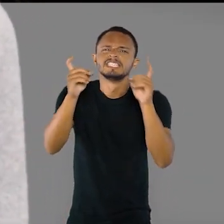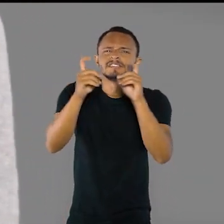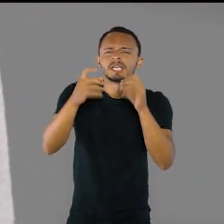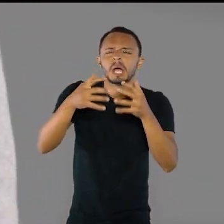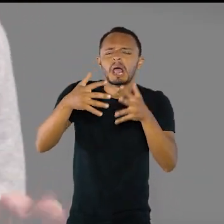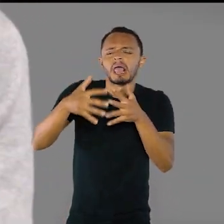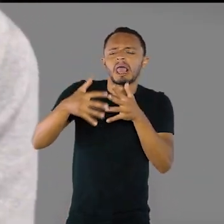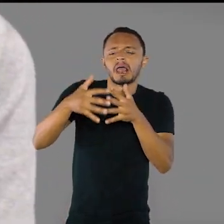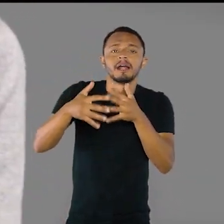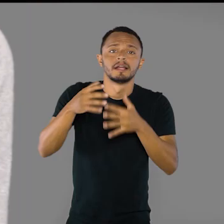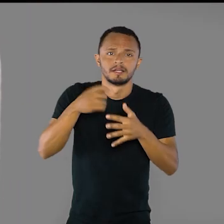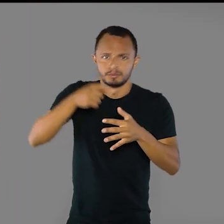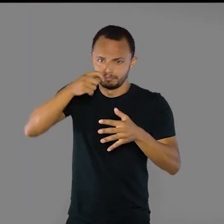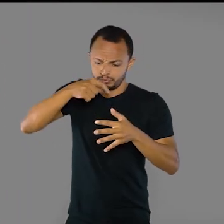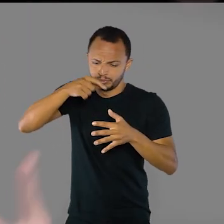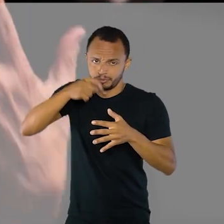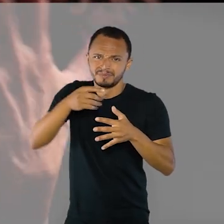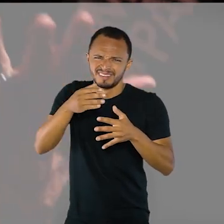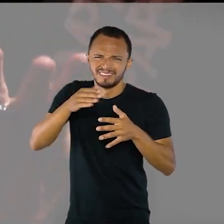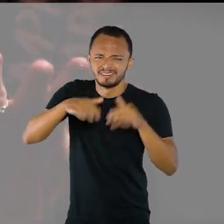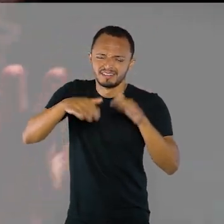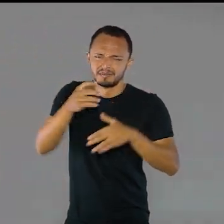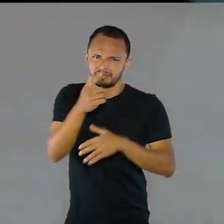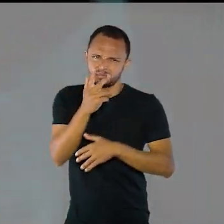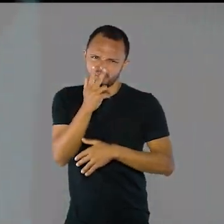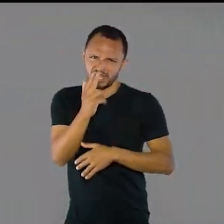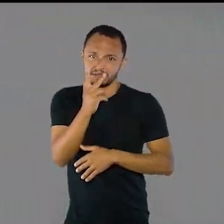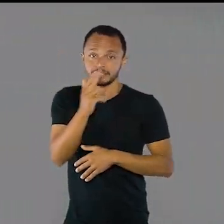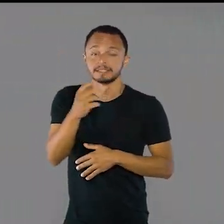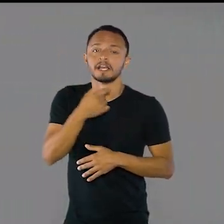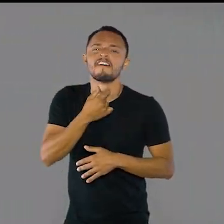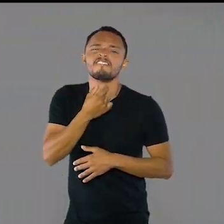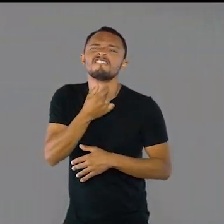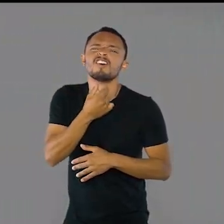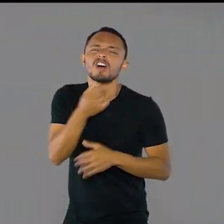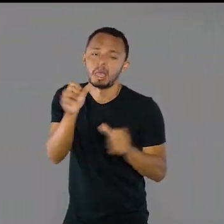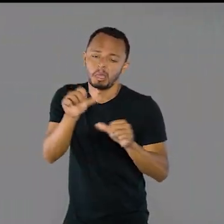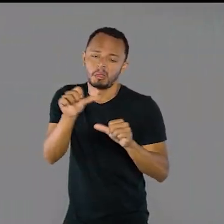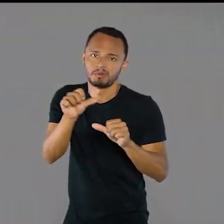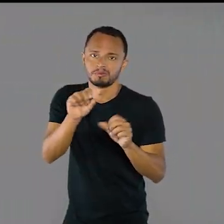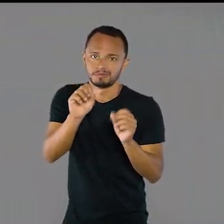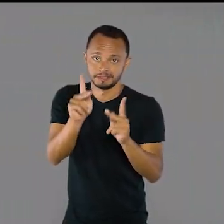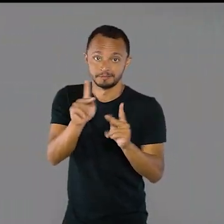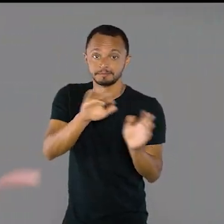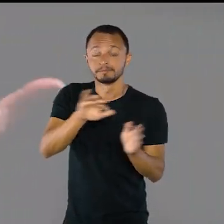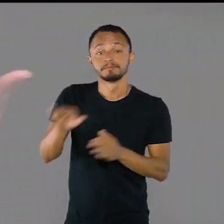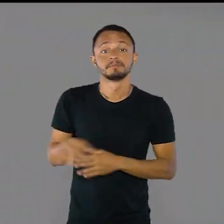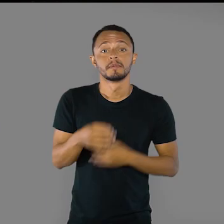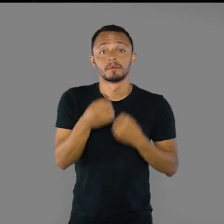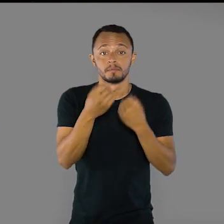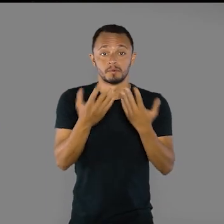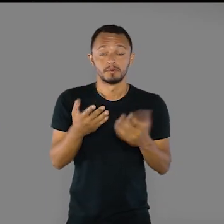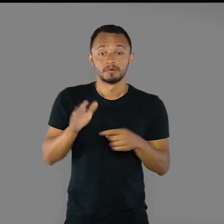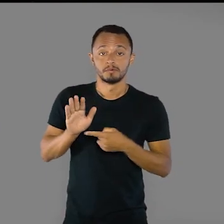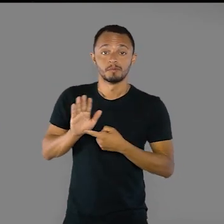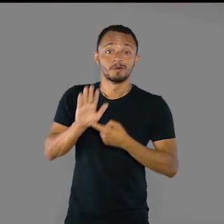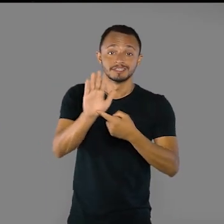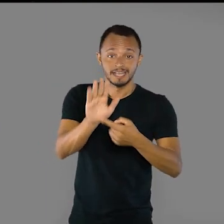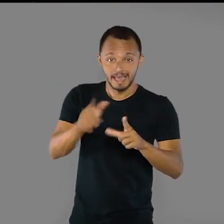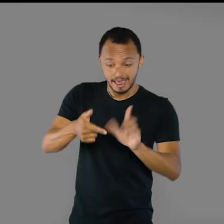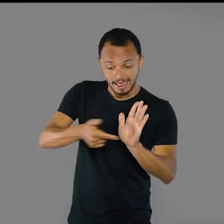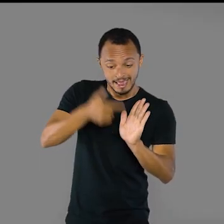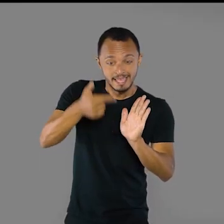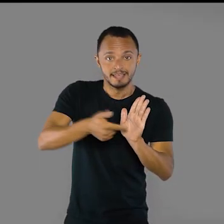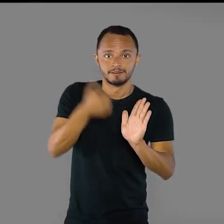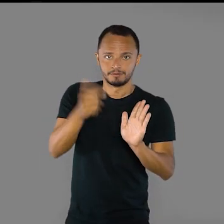resfriada mesmo. E vocês vão ter que suportar essa voz aqui meio desafinada. Bom, a gente vai apresentar esse